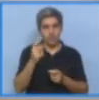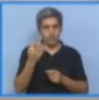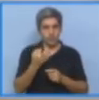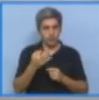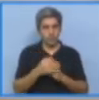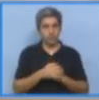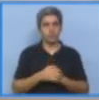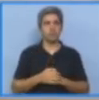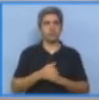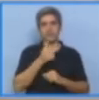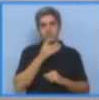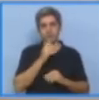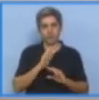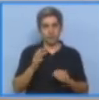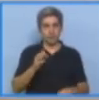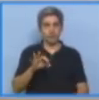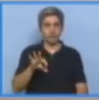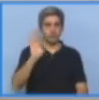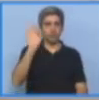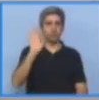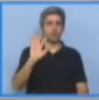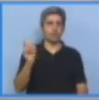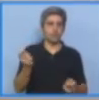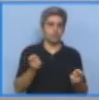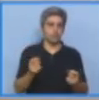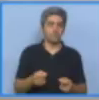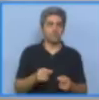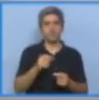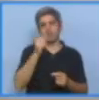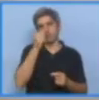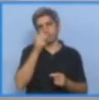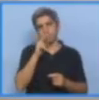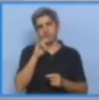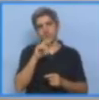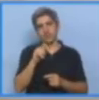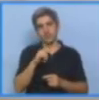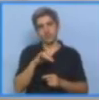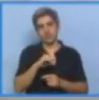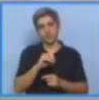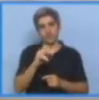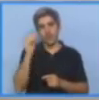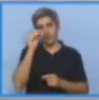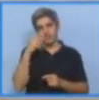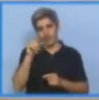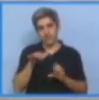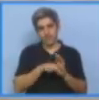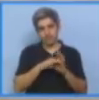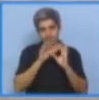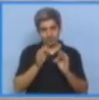está decidido que é o Porto organizar. E vicentinos e alentejanos participam.